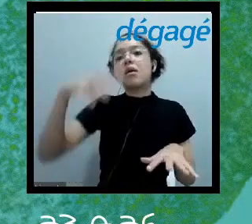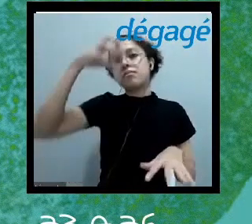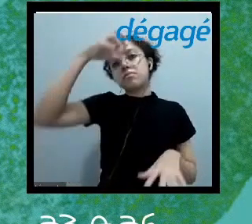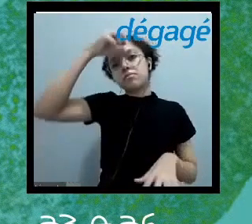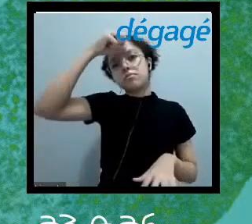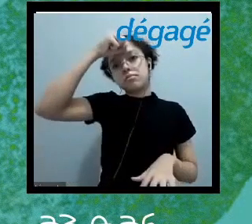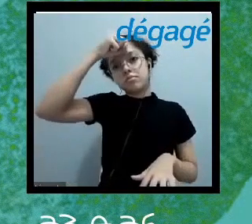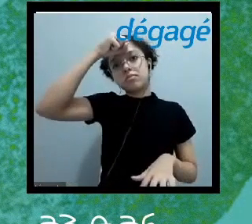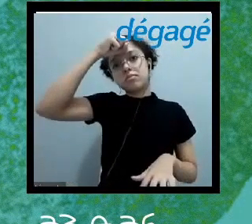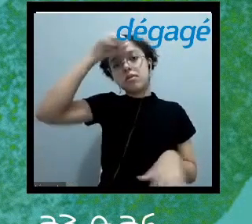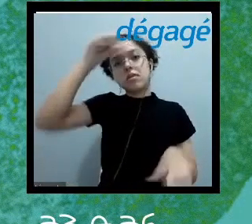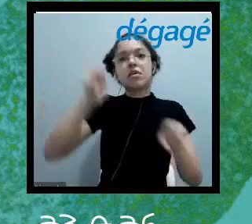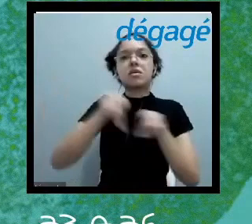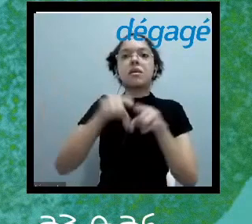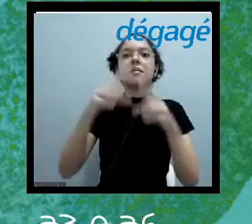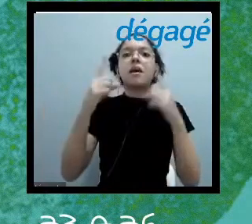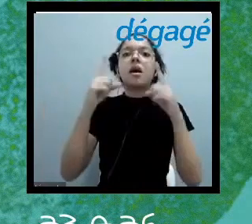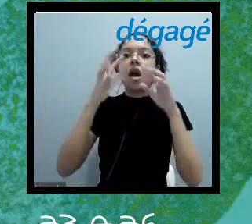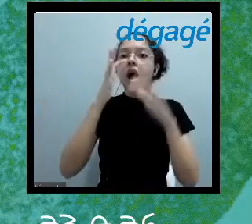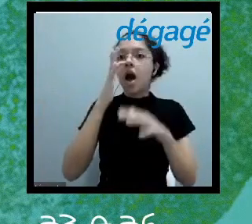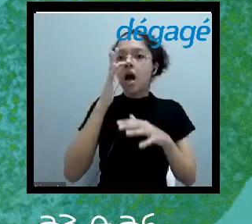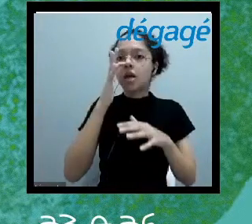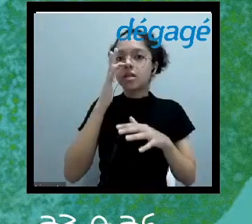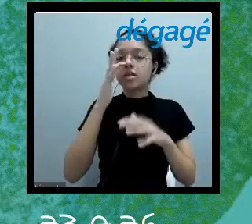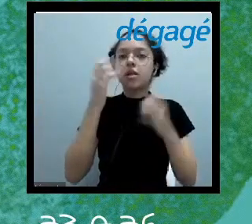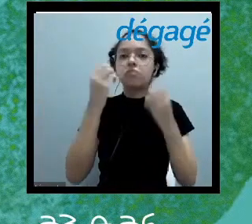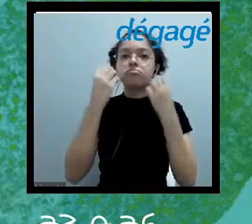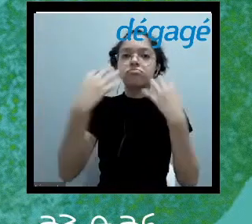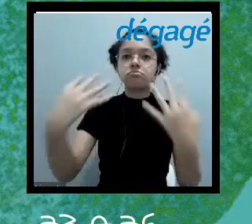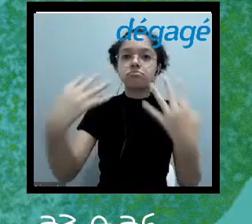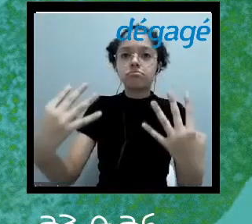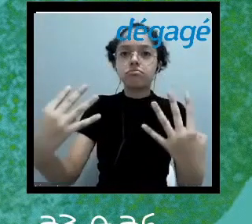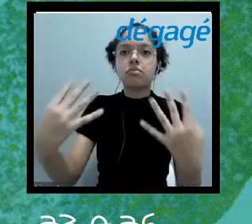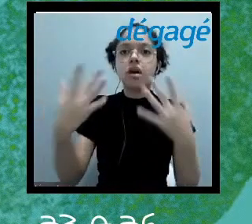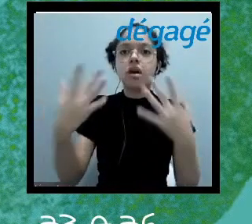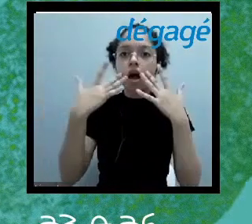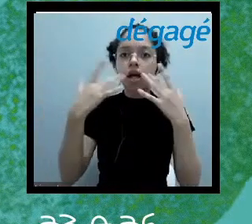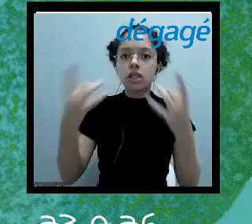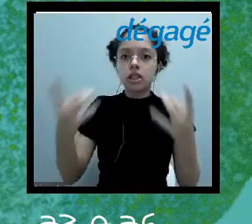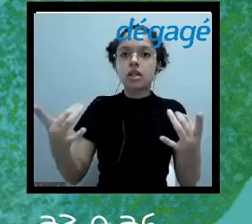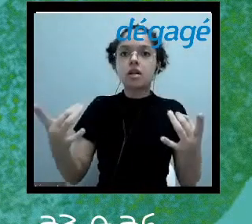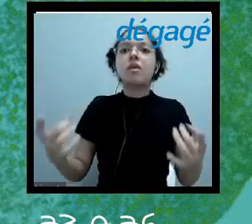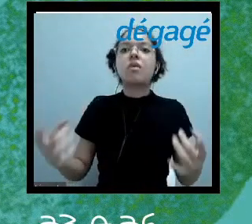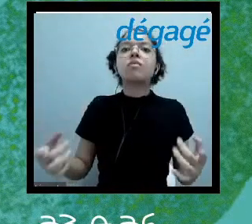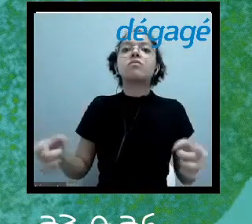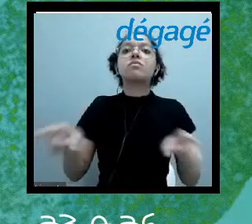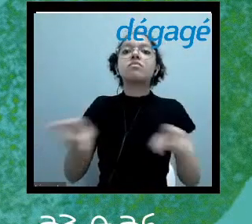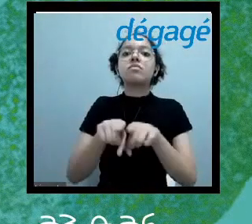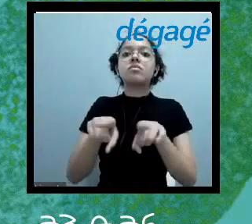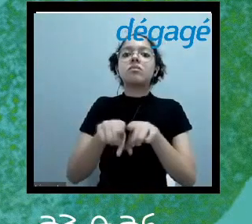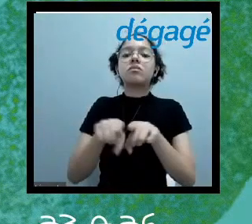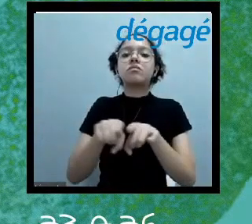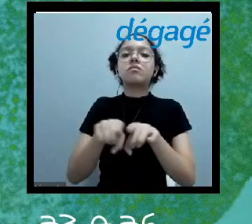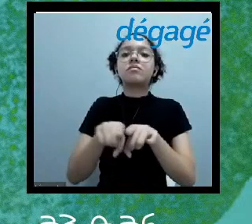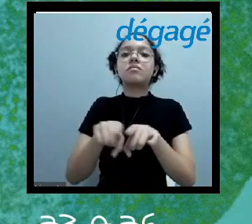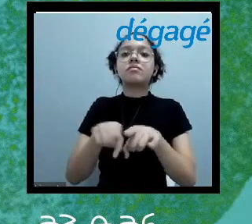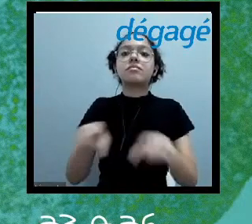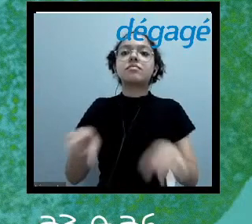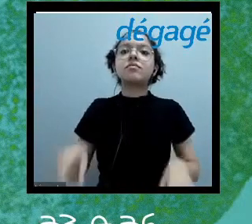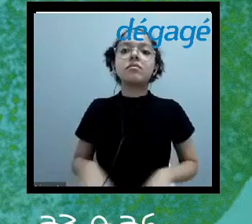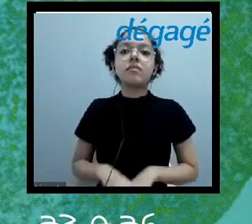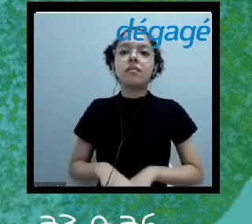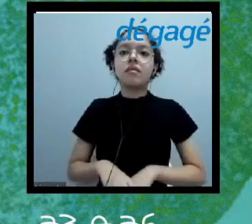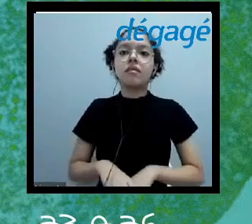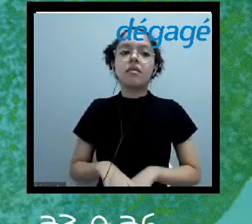depois senta em 20 segundos, 200 segundos, ou seja, a gente poderia passar